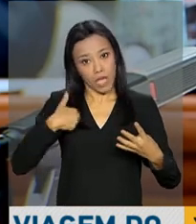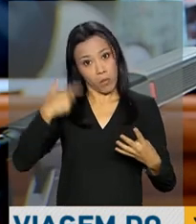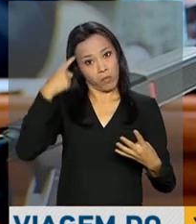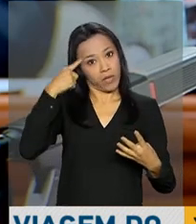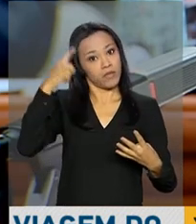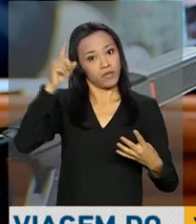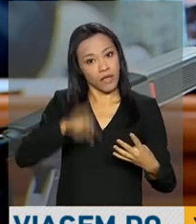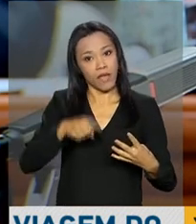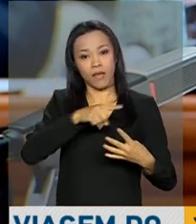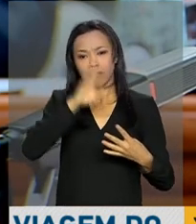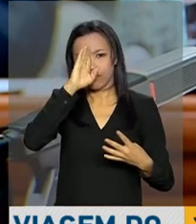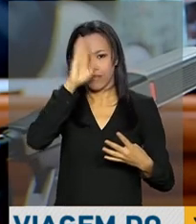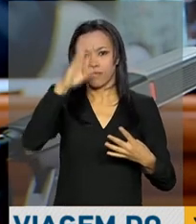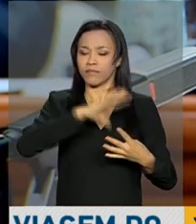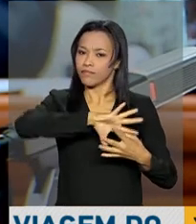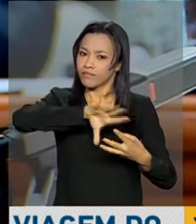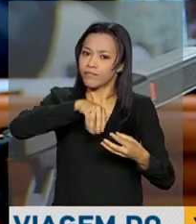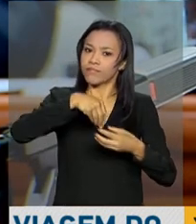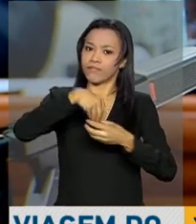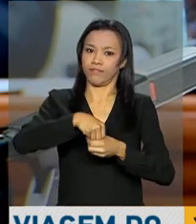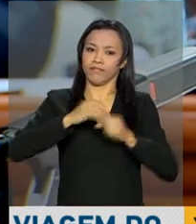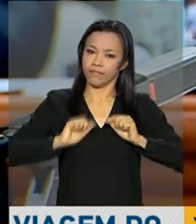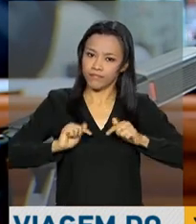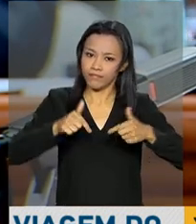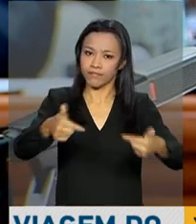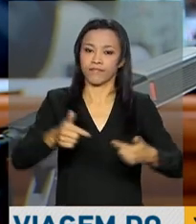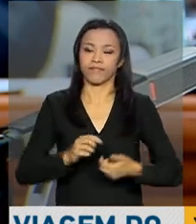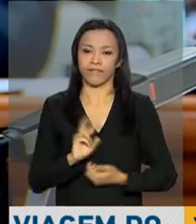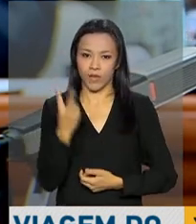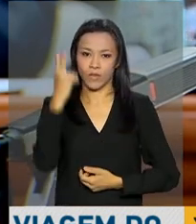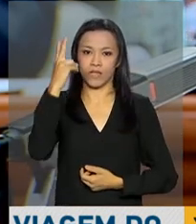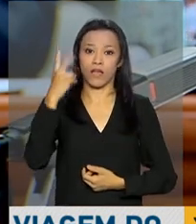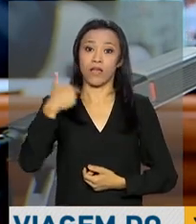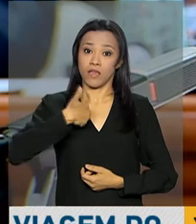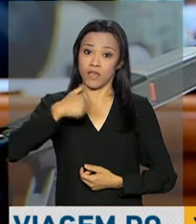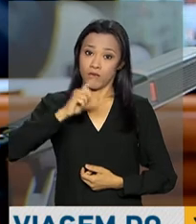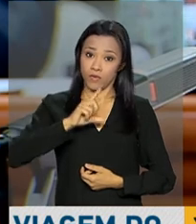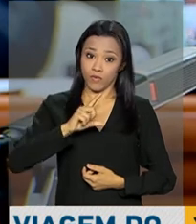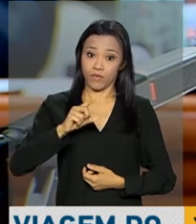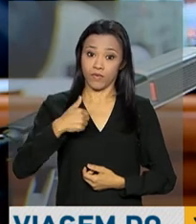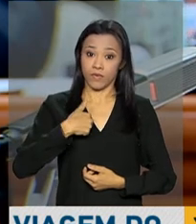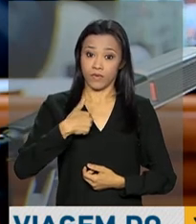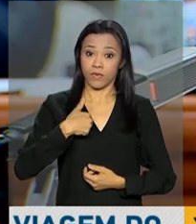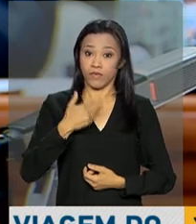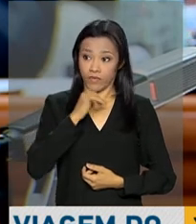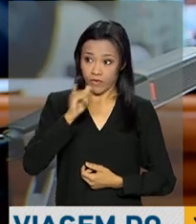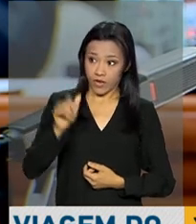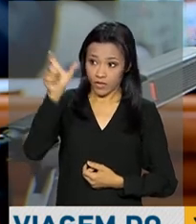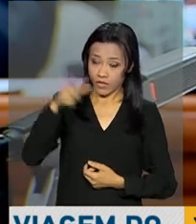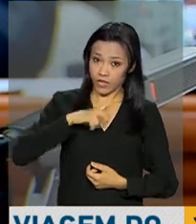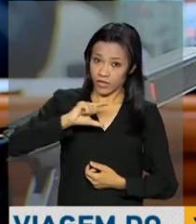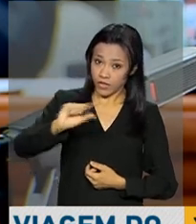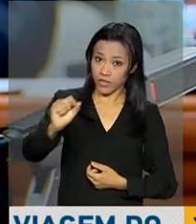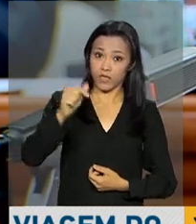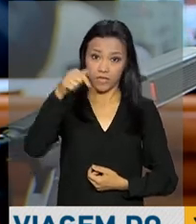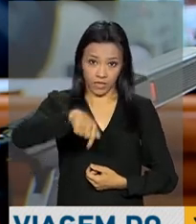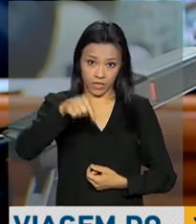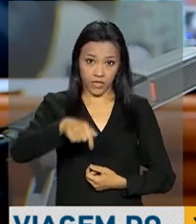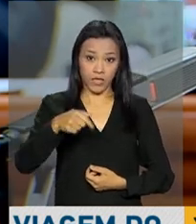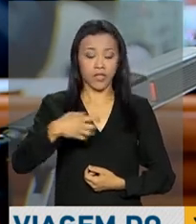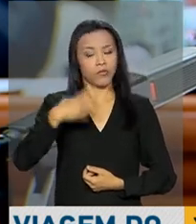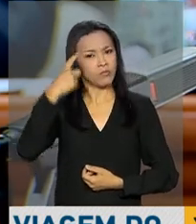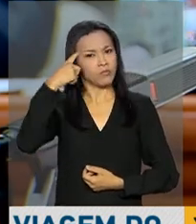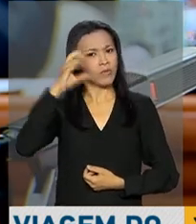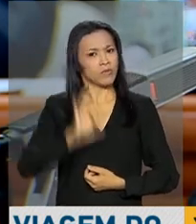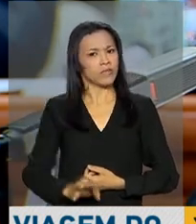são traços que devemos valorizar. Sairei, senhor presidente Xi Jinping, sairei de Xiamen,